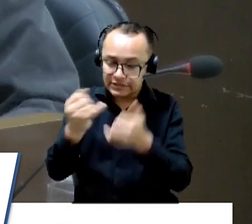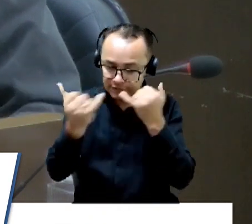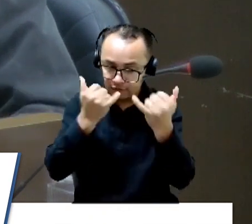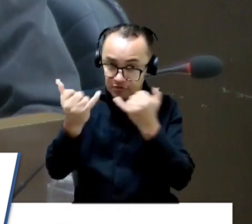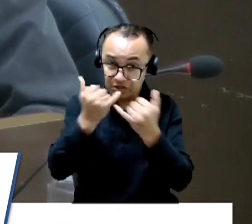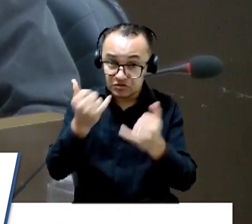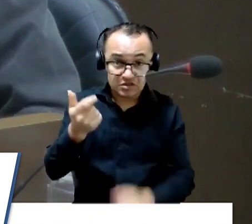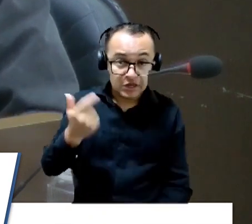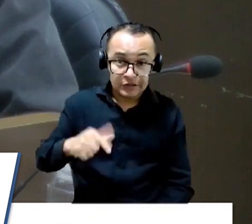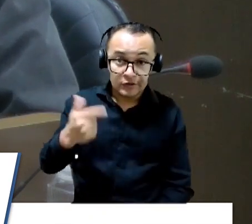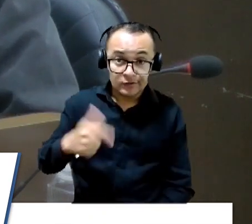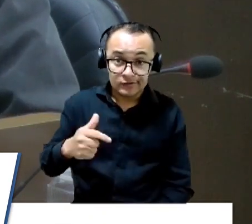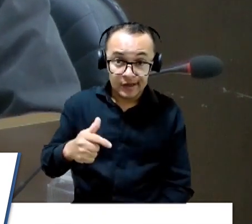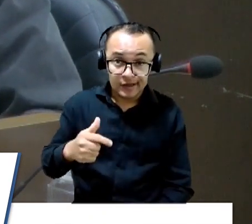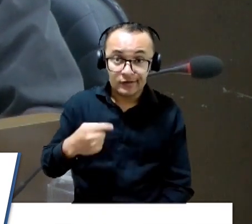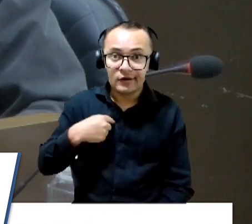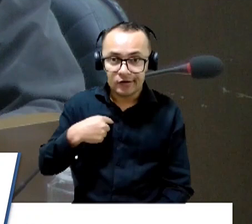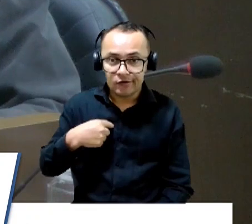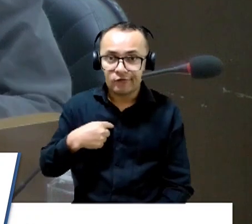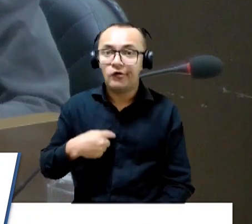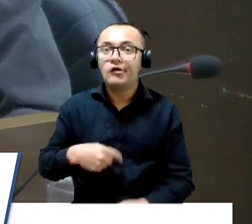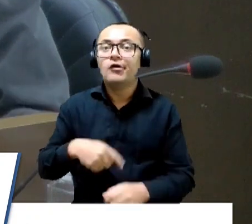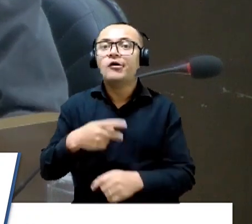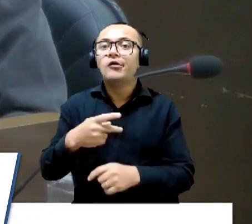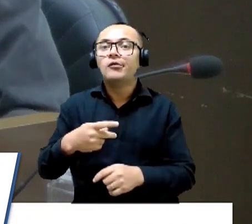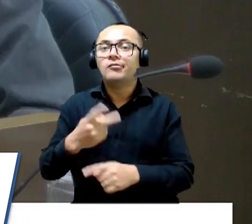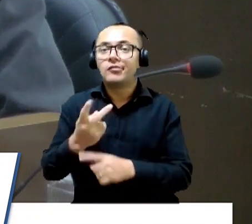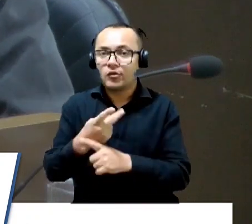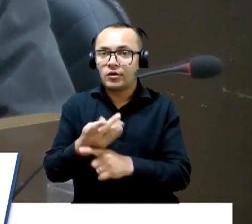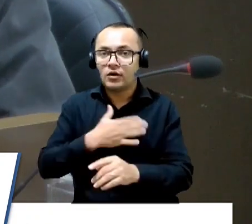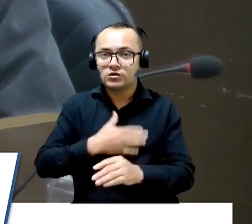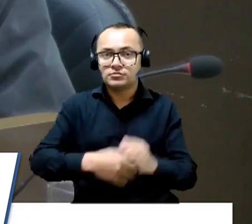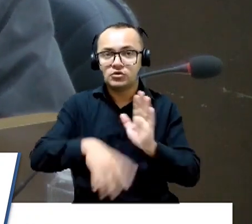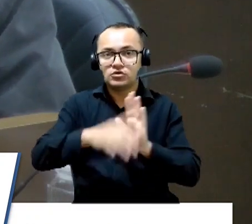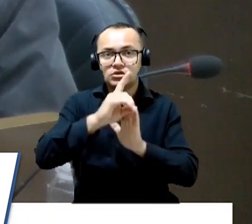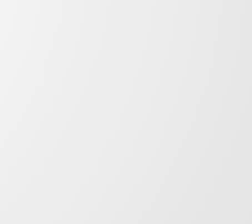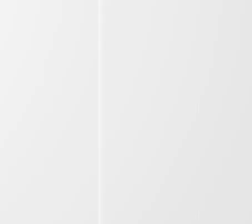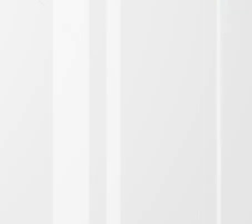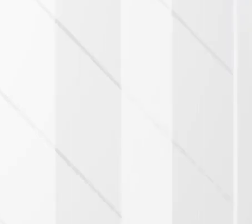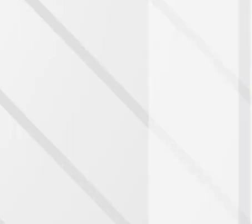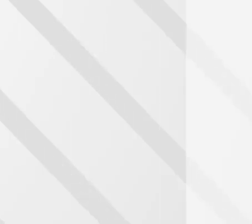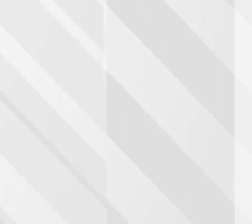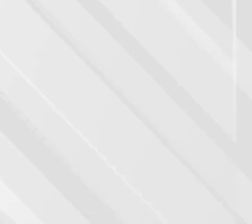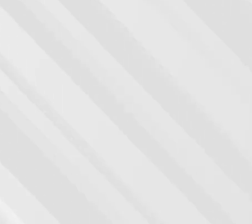devidas, eu vou buscar os meus direitos, custe o que custar.